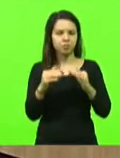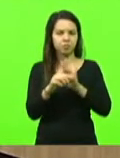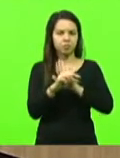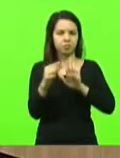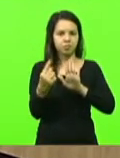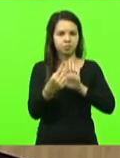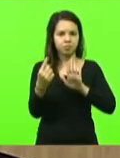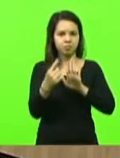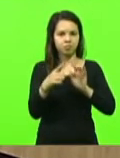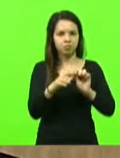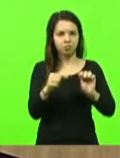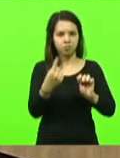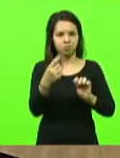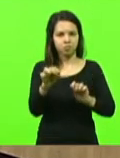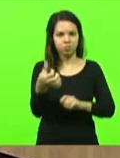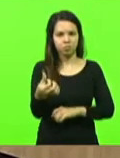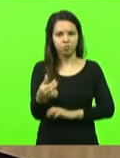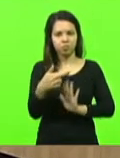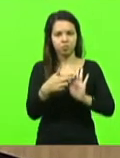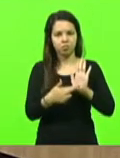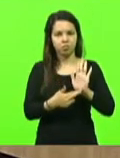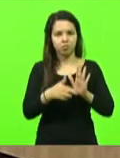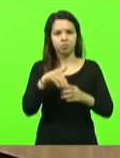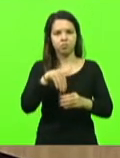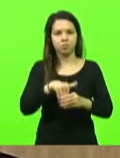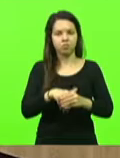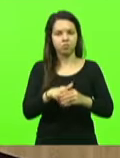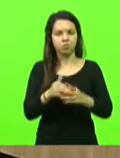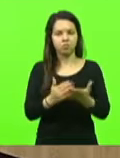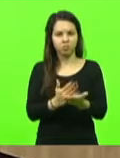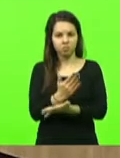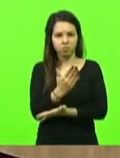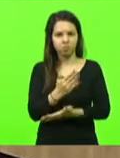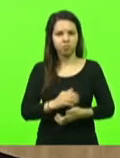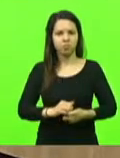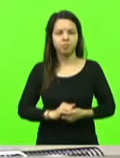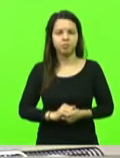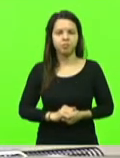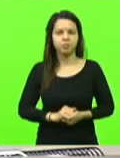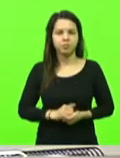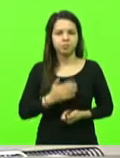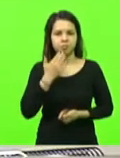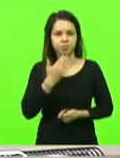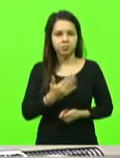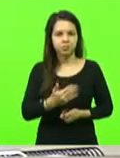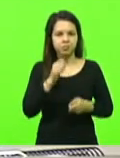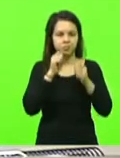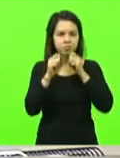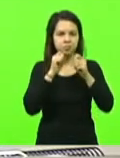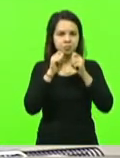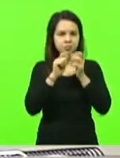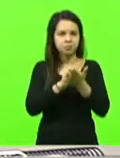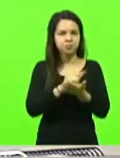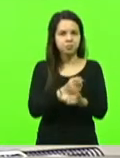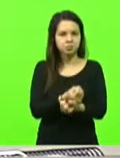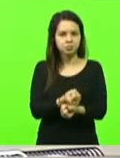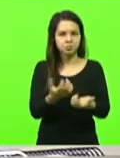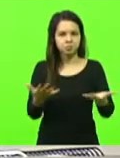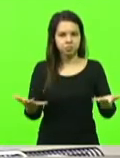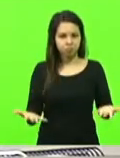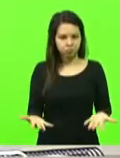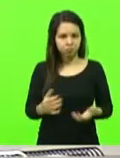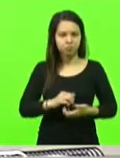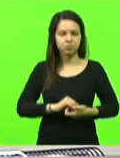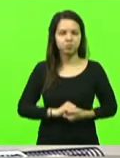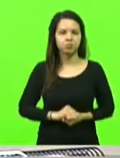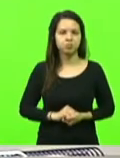artigo número 106 do Regimento Interno do ATA por aprovado, eu solicito que a senhora proceda à